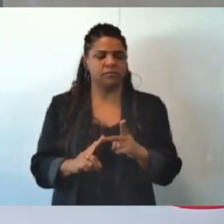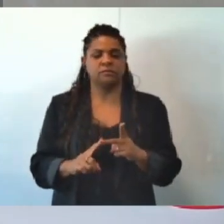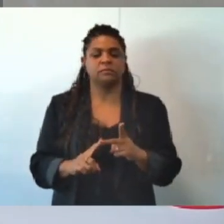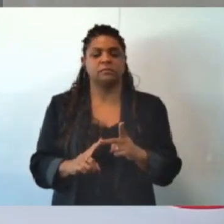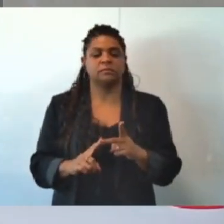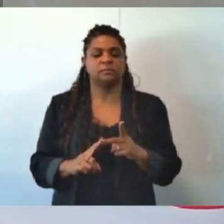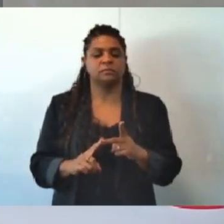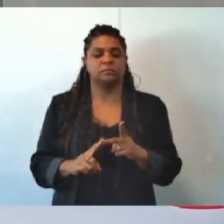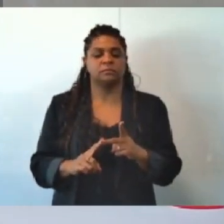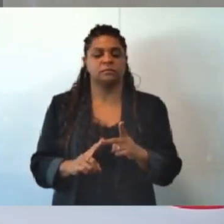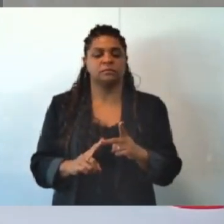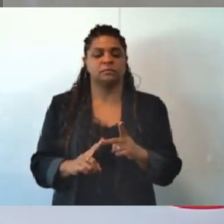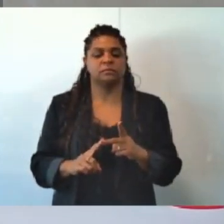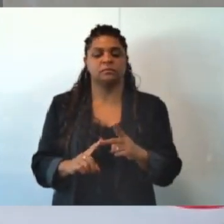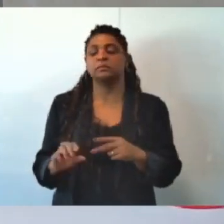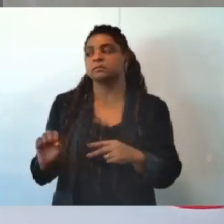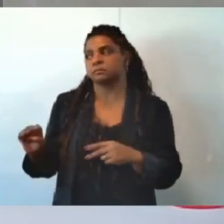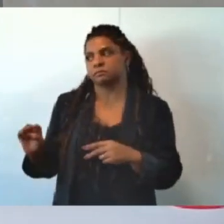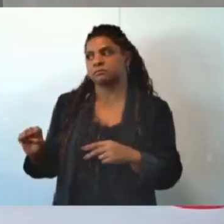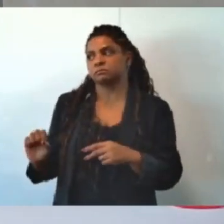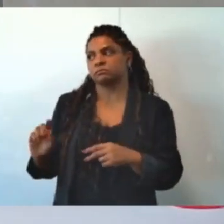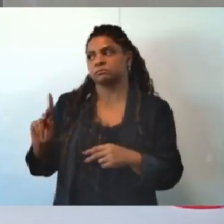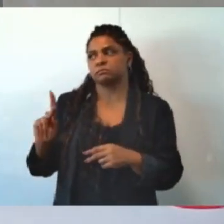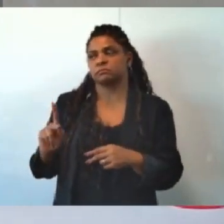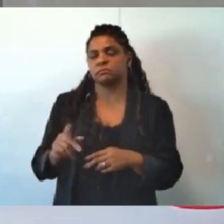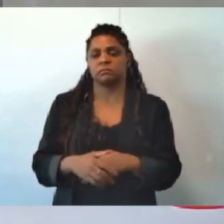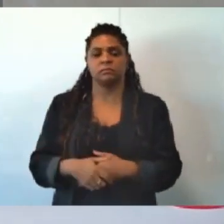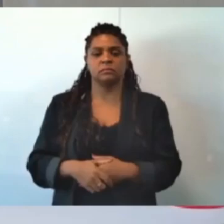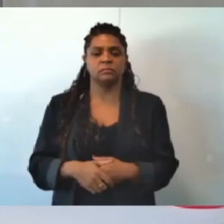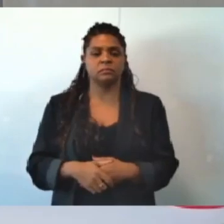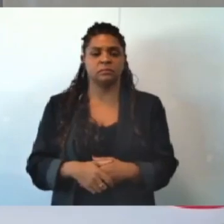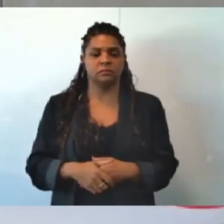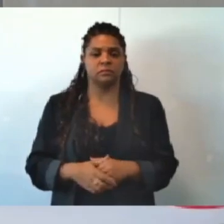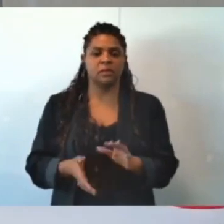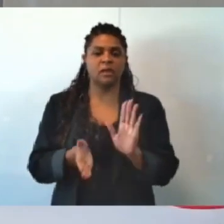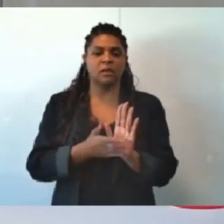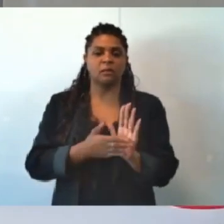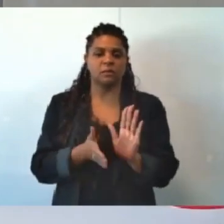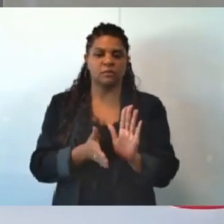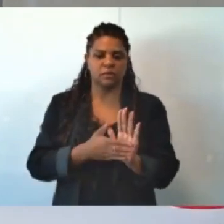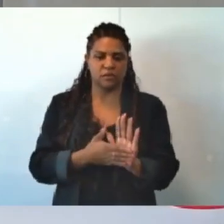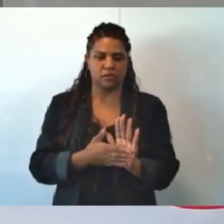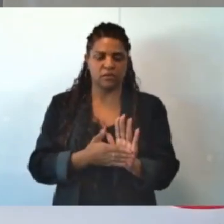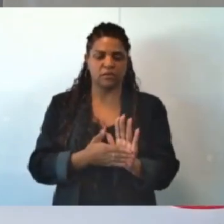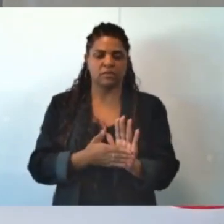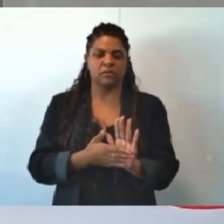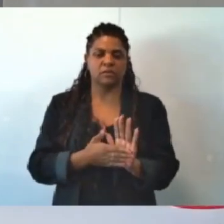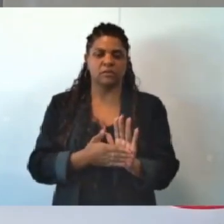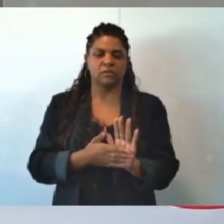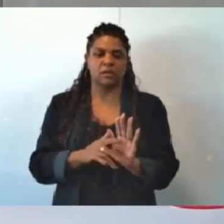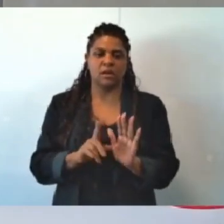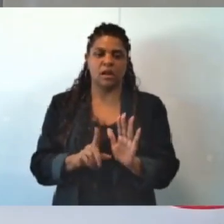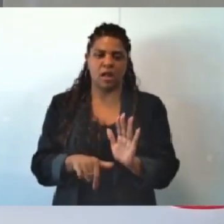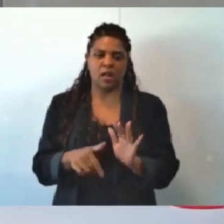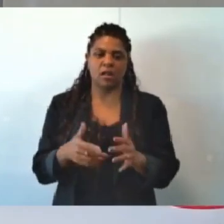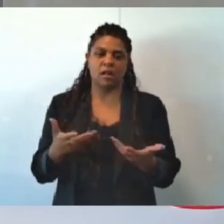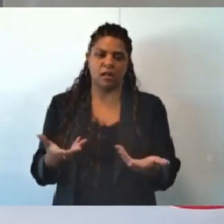Não, sim, sim, sim. É, a proposta... A nossa proposta vai ser essa.